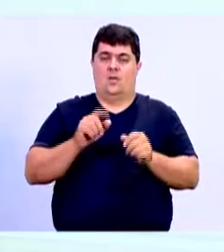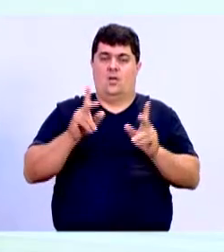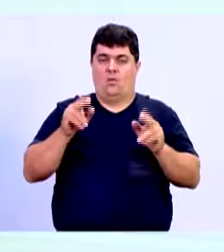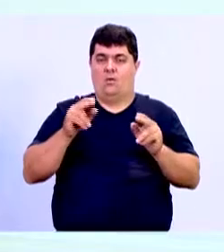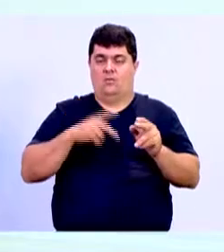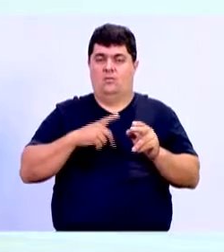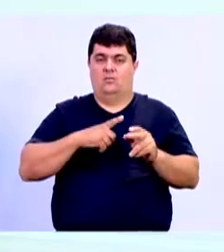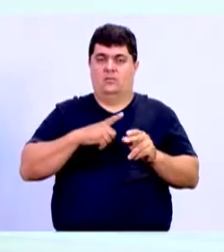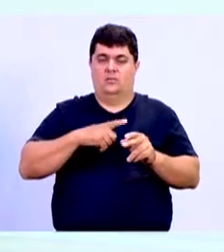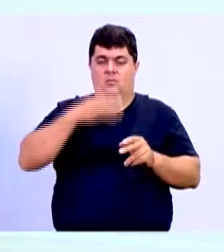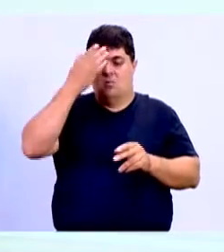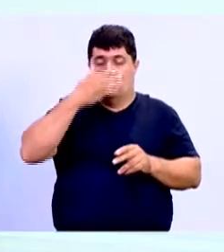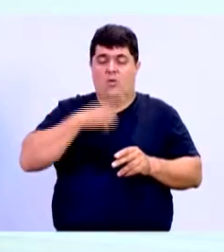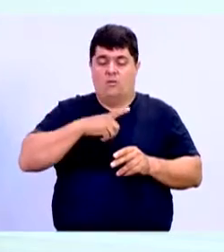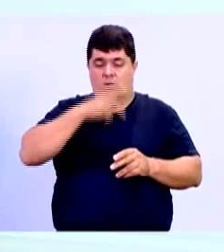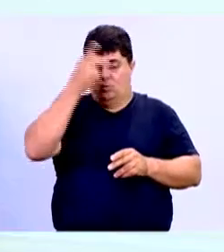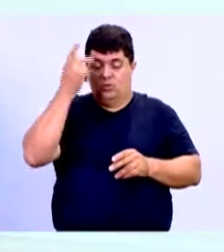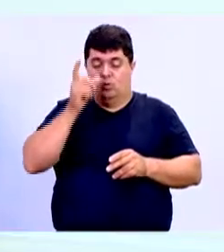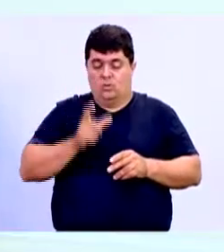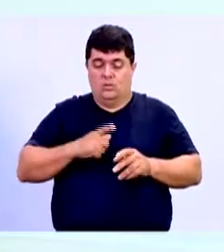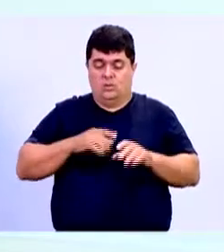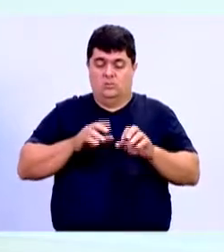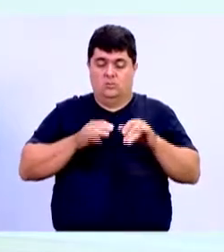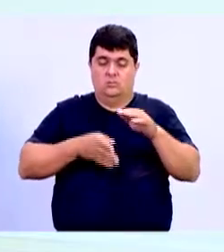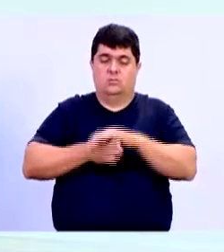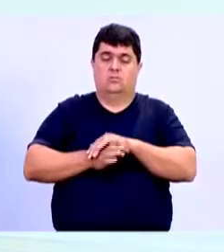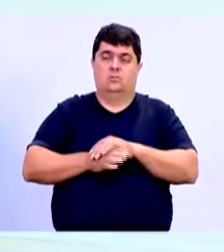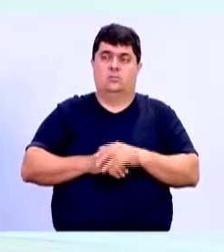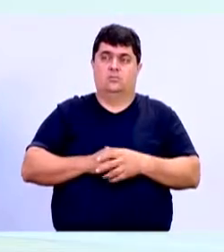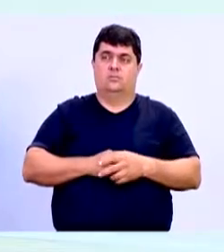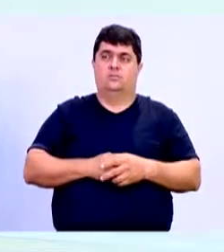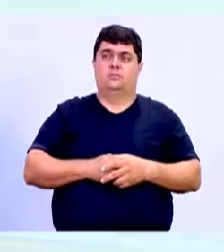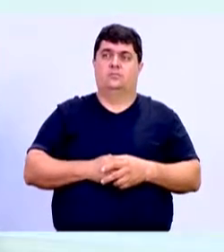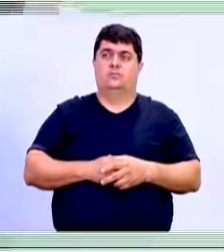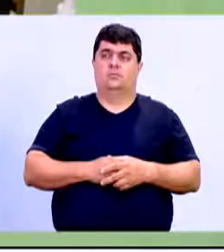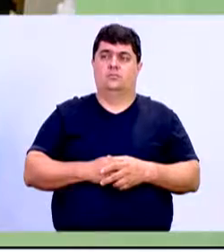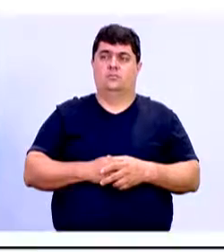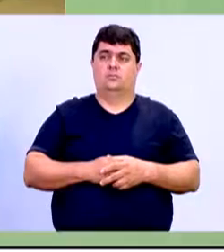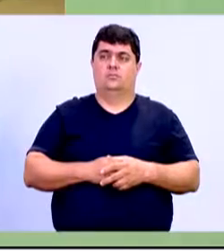né, para ter a certeza de que aquele usuário é ele mesmo.